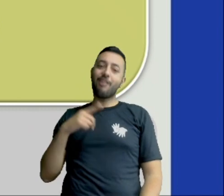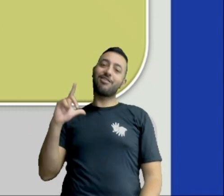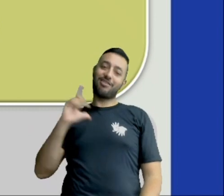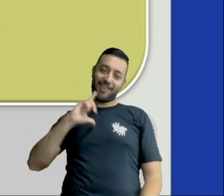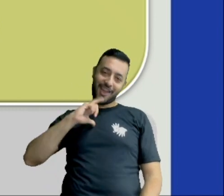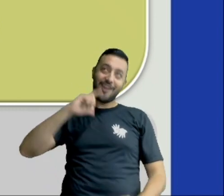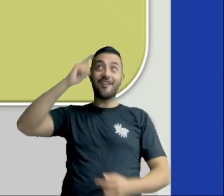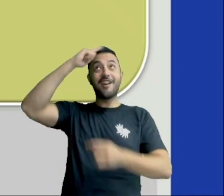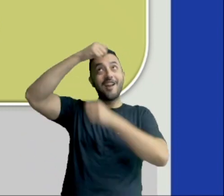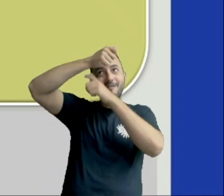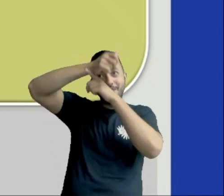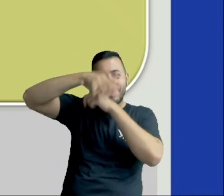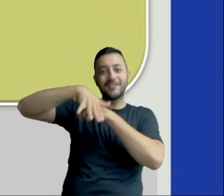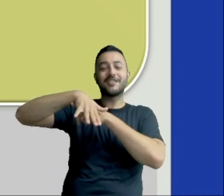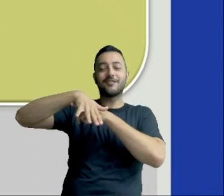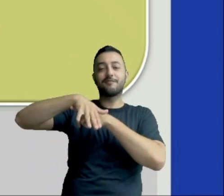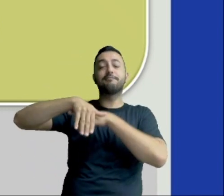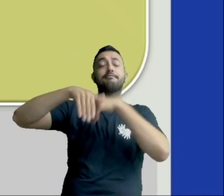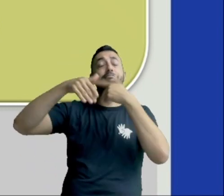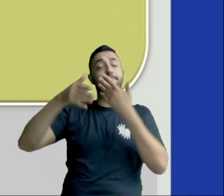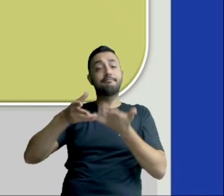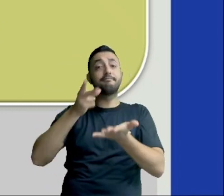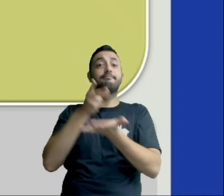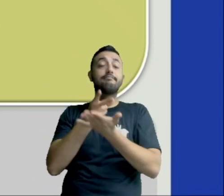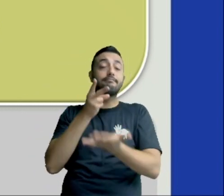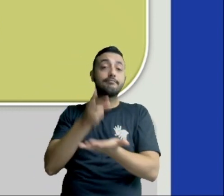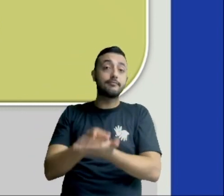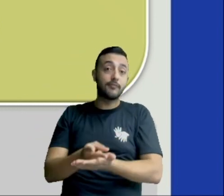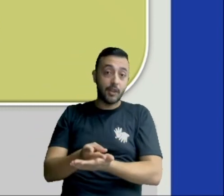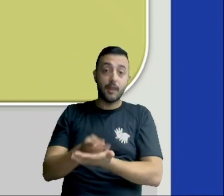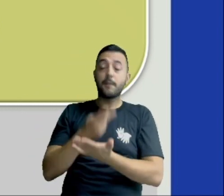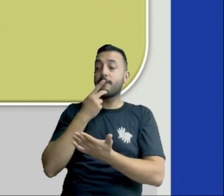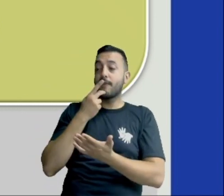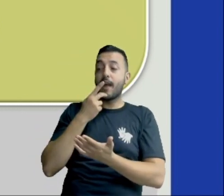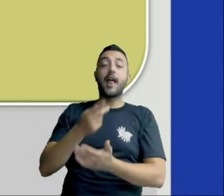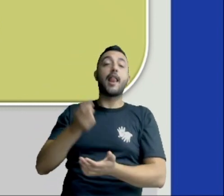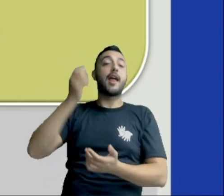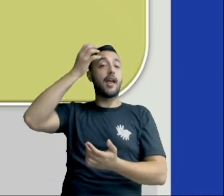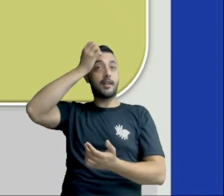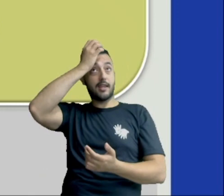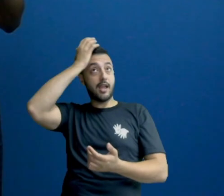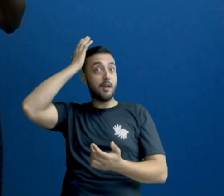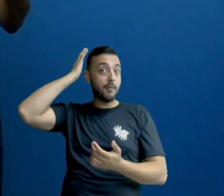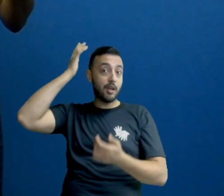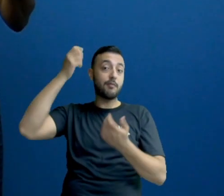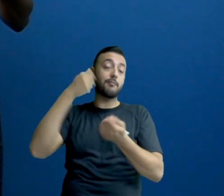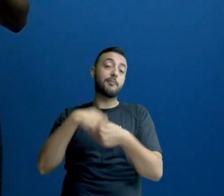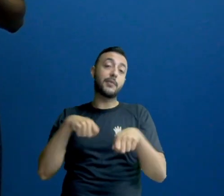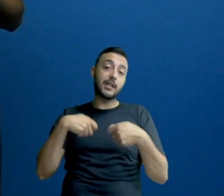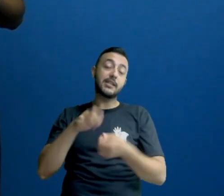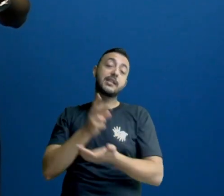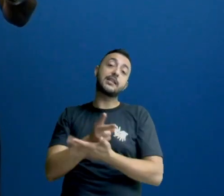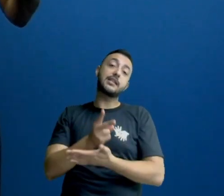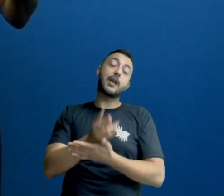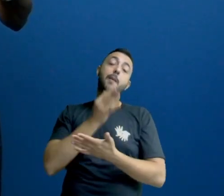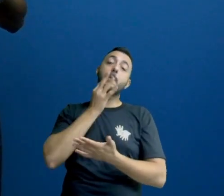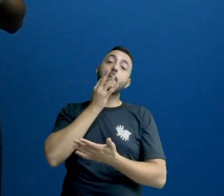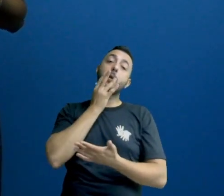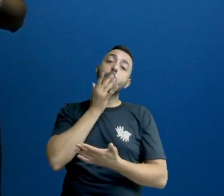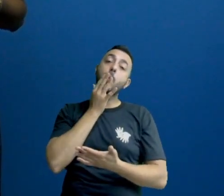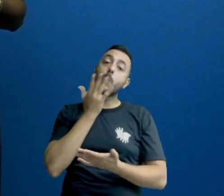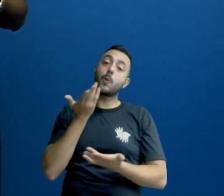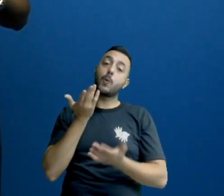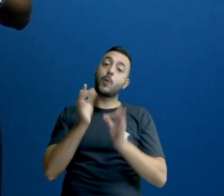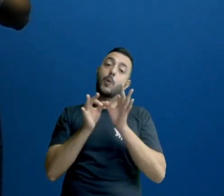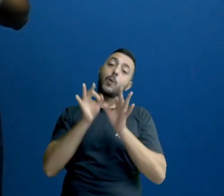lisos. Então, nota que sempre que você for falar sobre cabelo, a gente precisa ter a noção de cor,